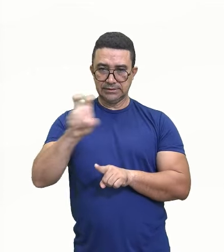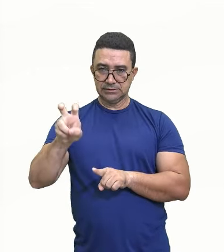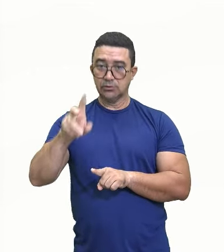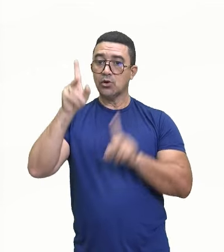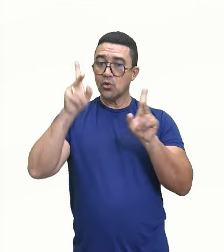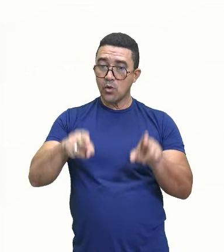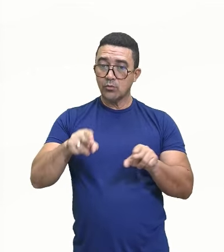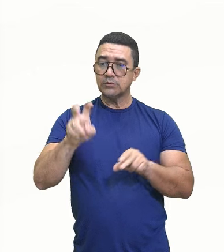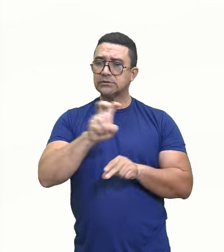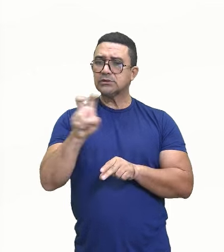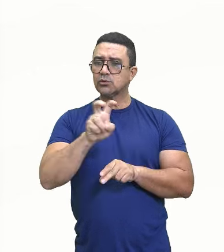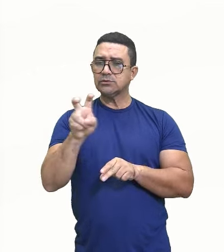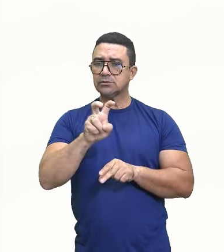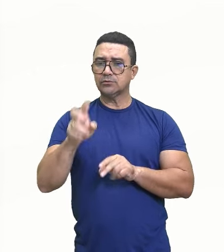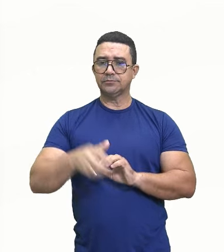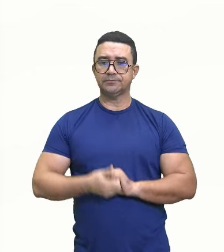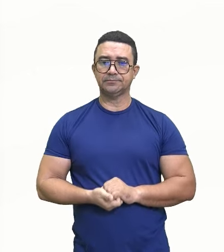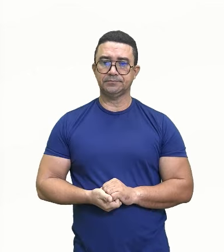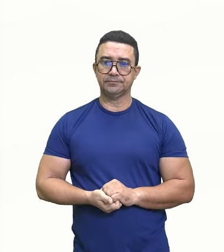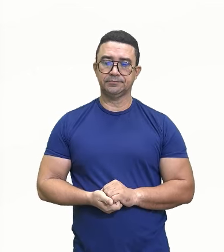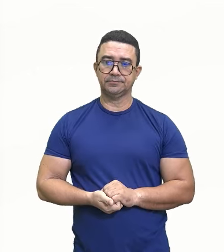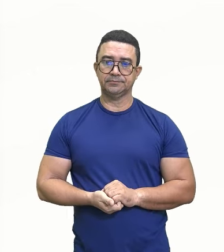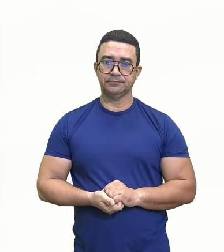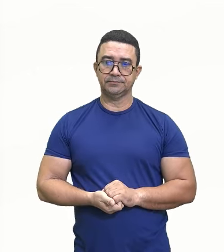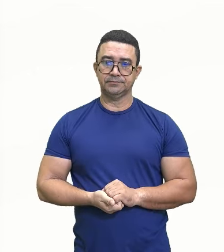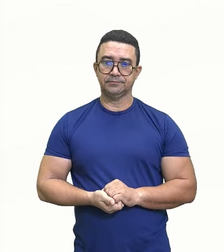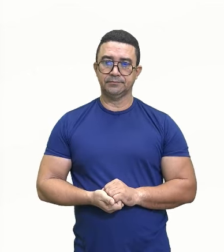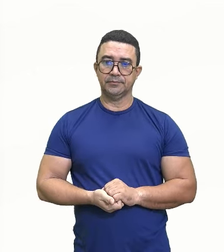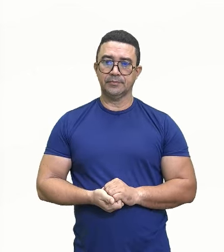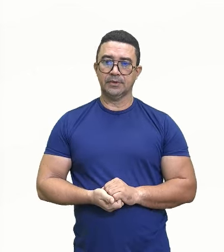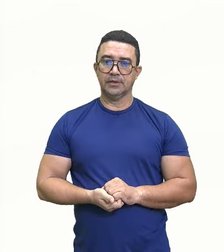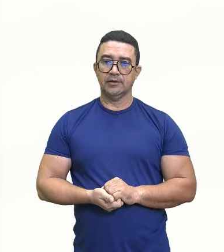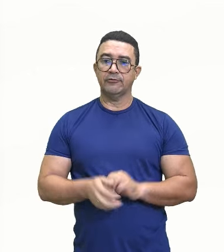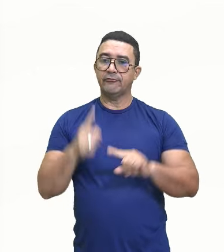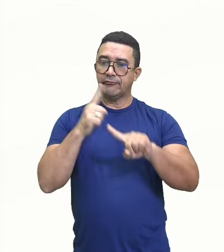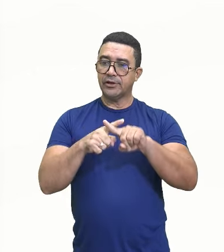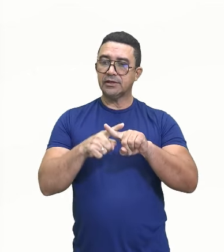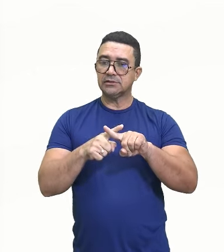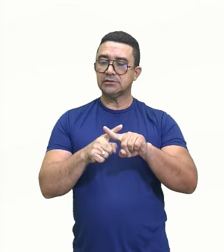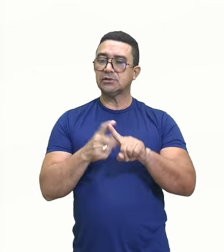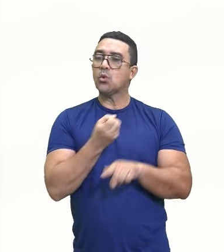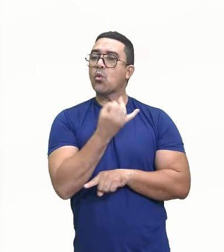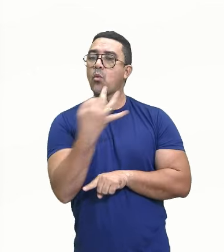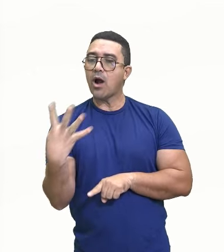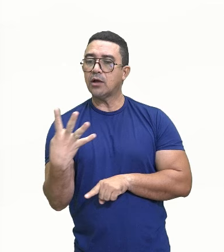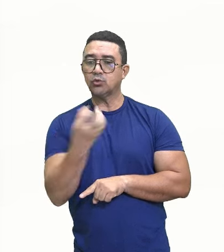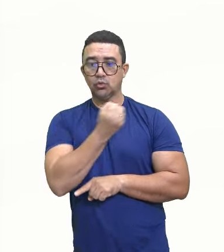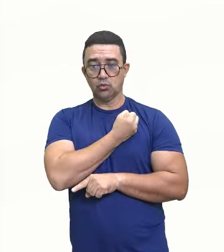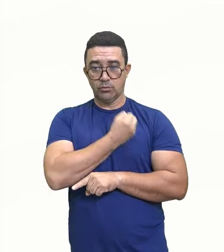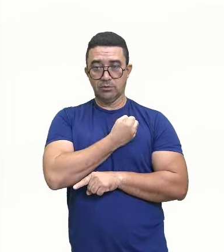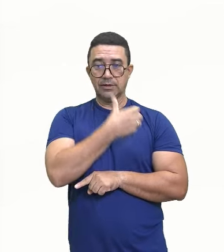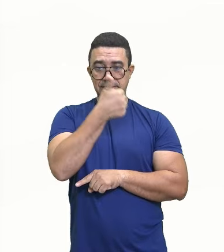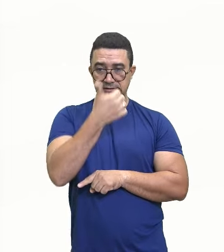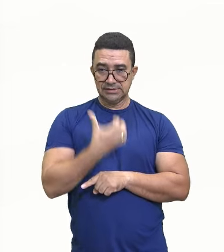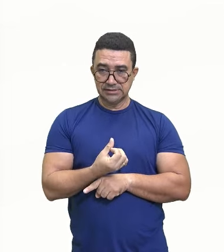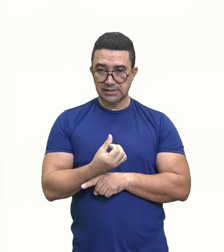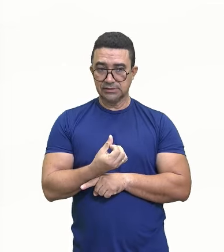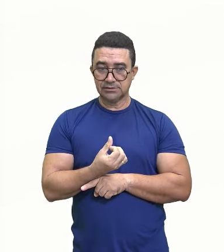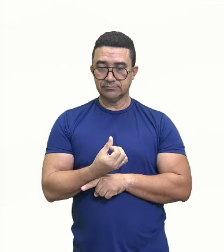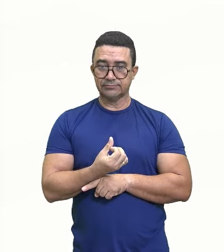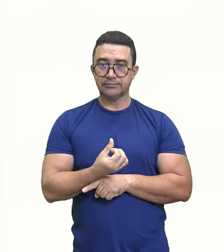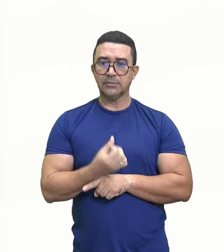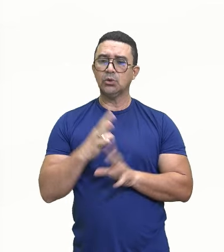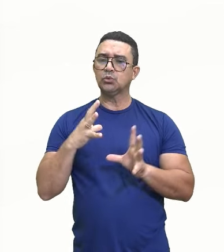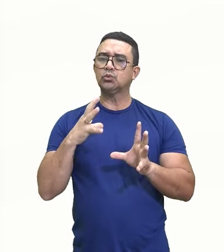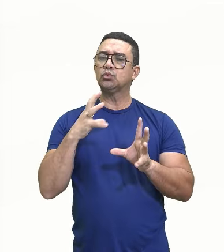a 55, certo? Vezes N termos, ou seja, 16, tudo